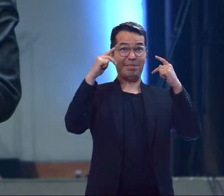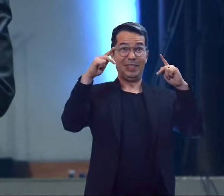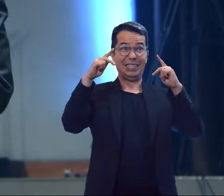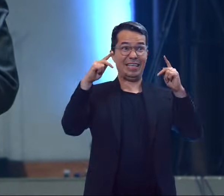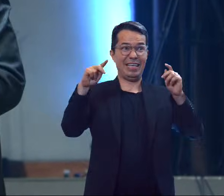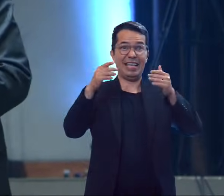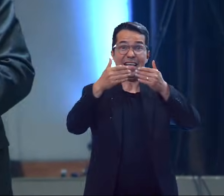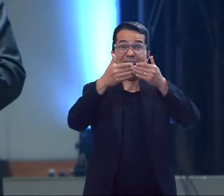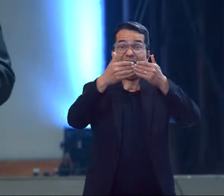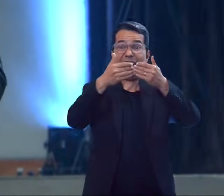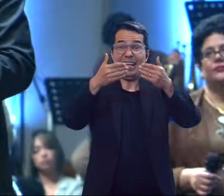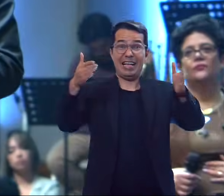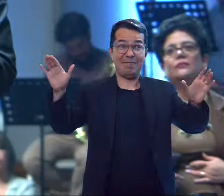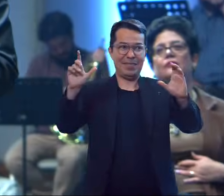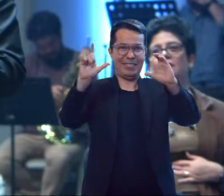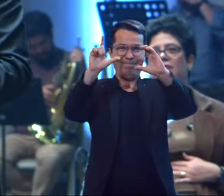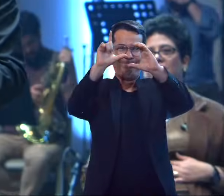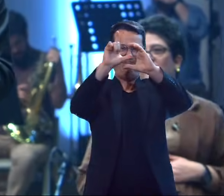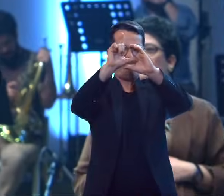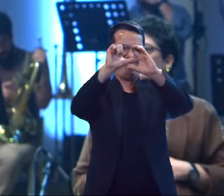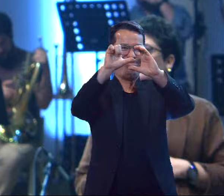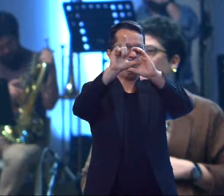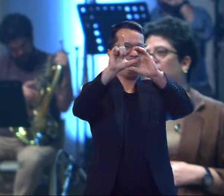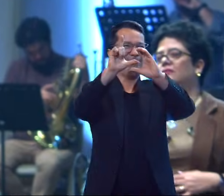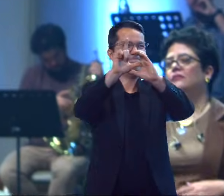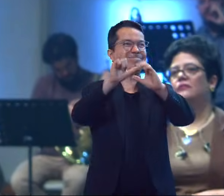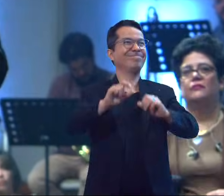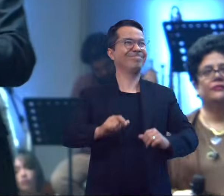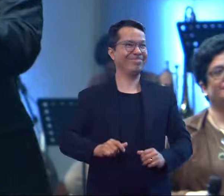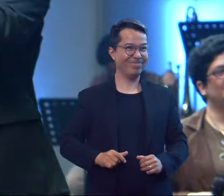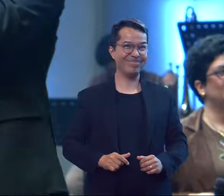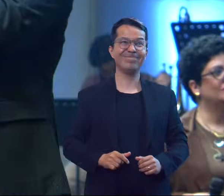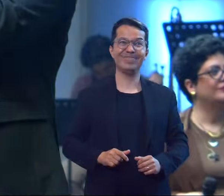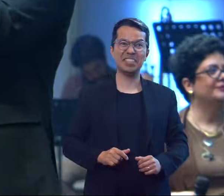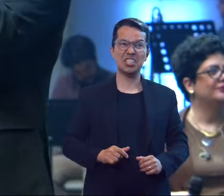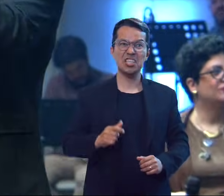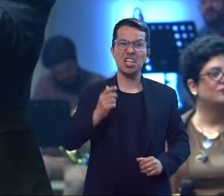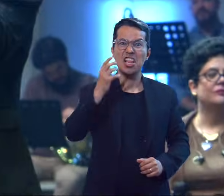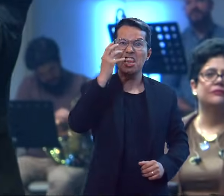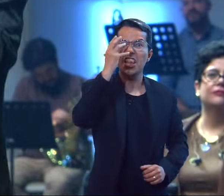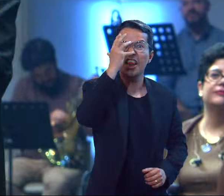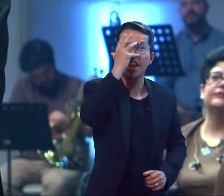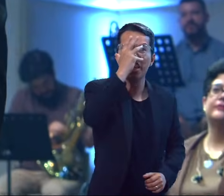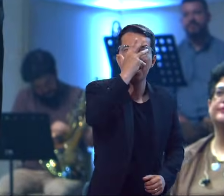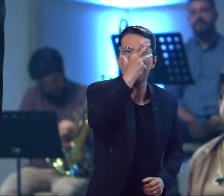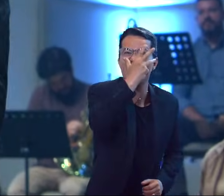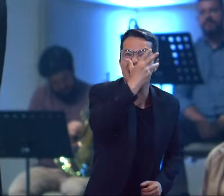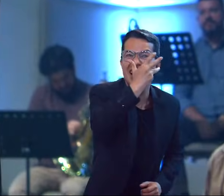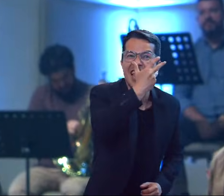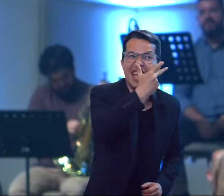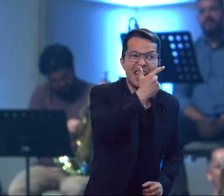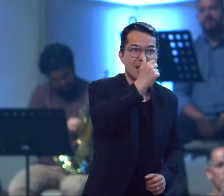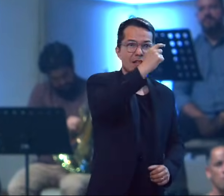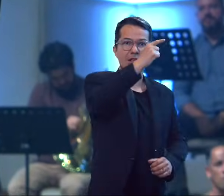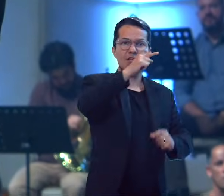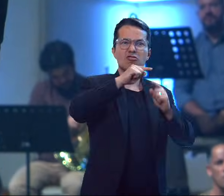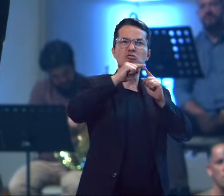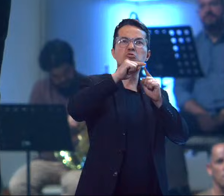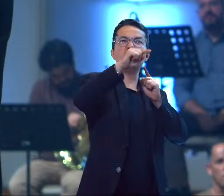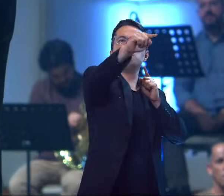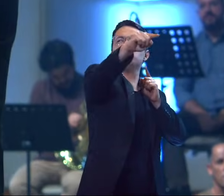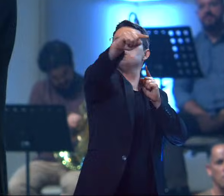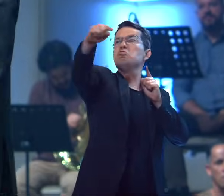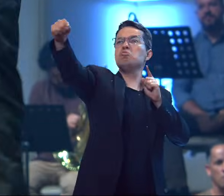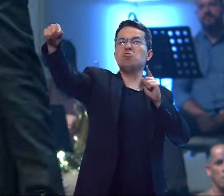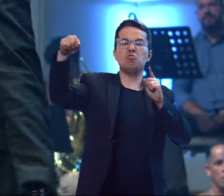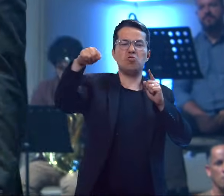nosso campus lá em Campo Largo, tá? E tá ficando lindo. É um terreno enorme, quase o tamanho